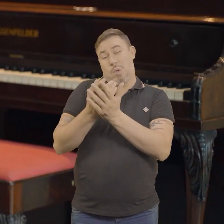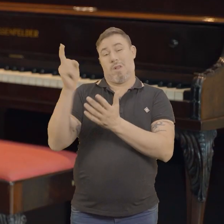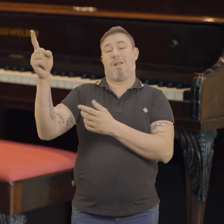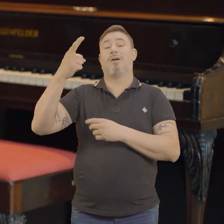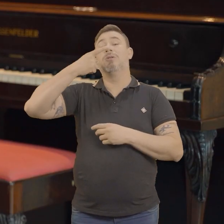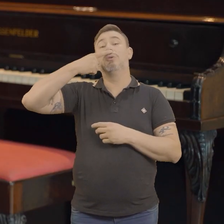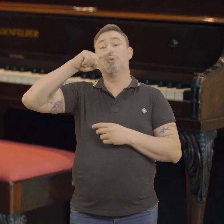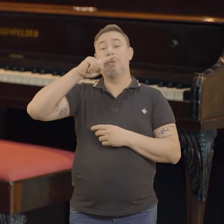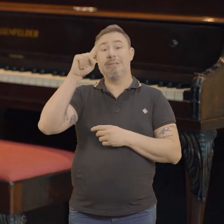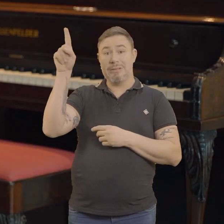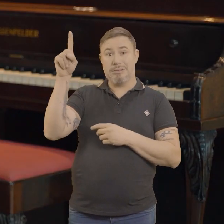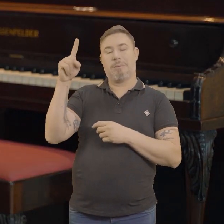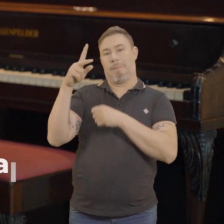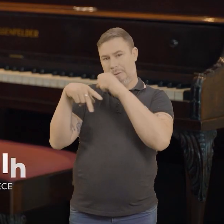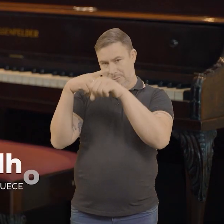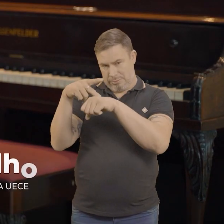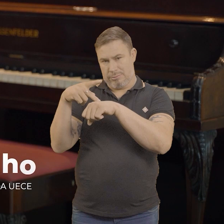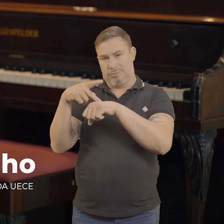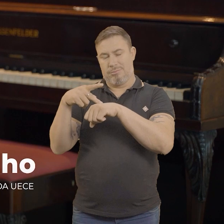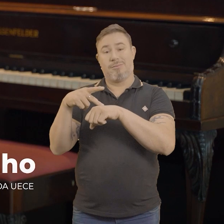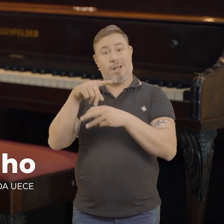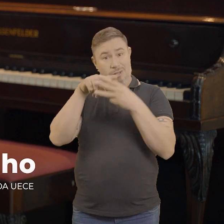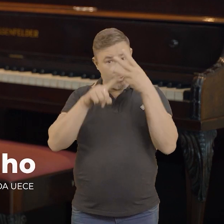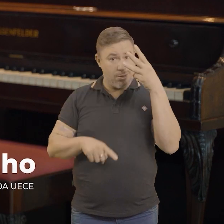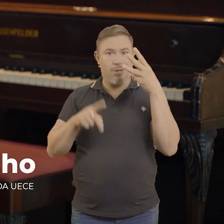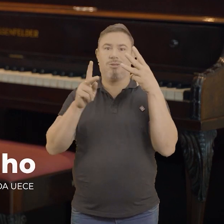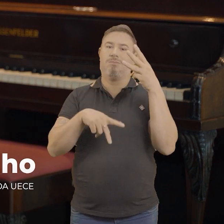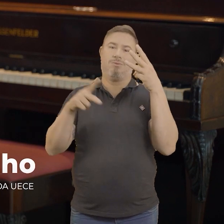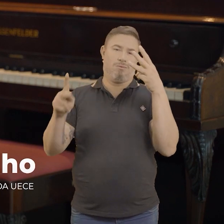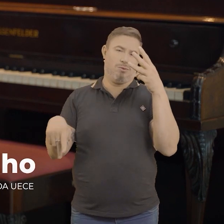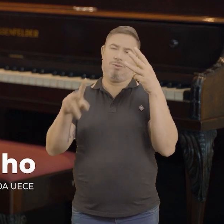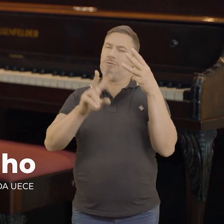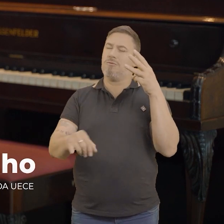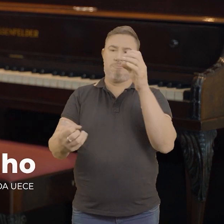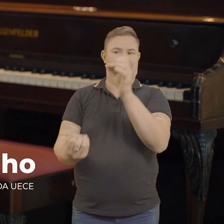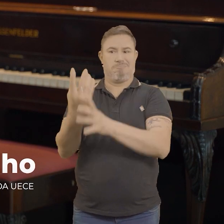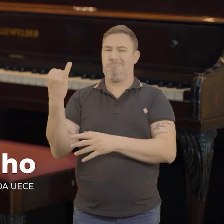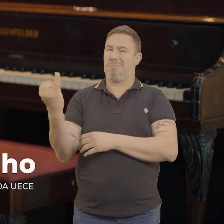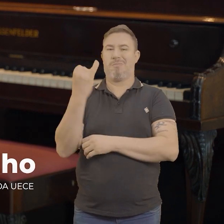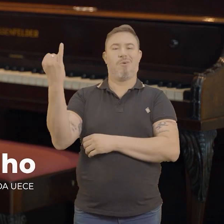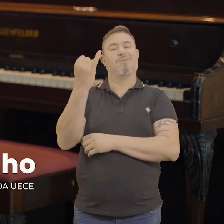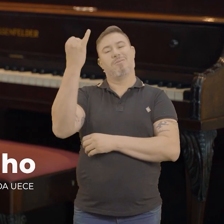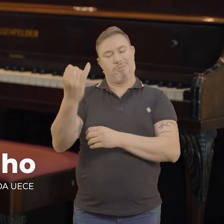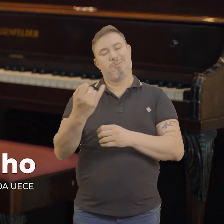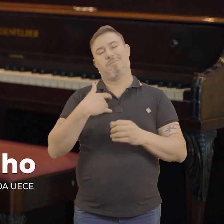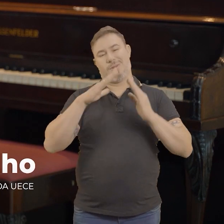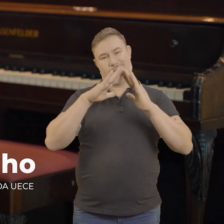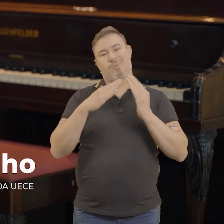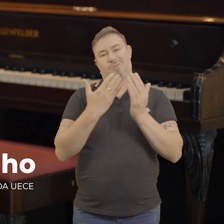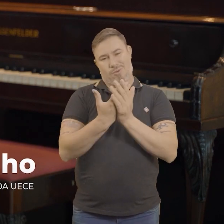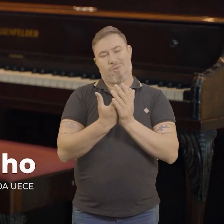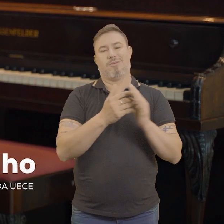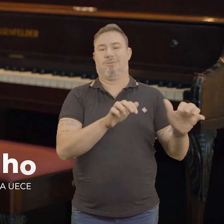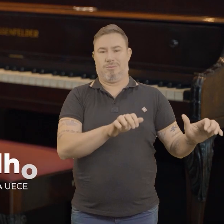essas 3 professoras, elas foram o esteio para a criação do conservatório,